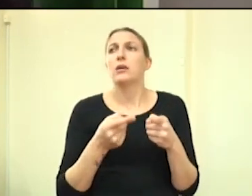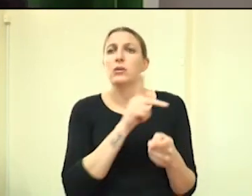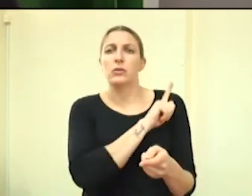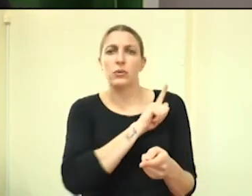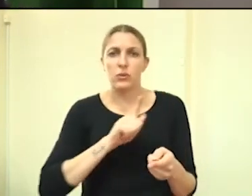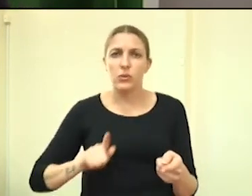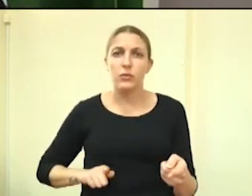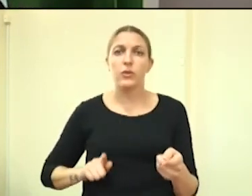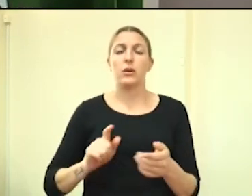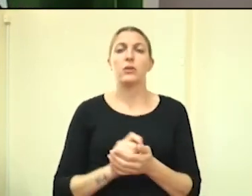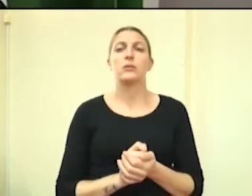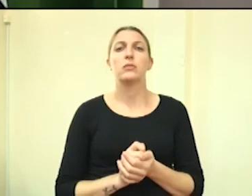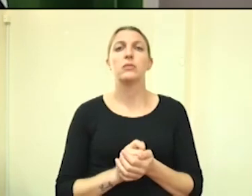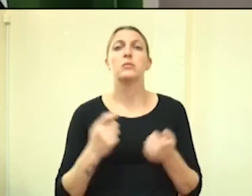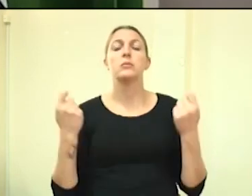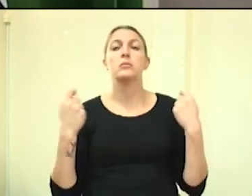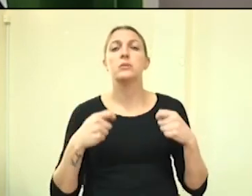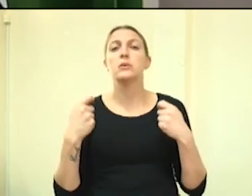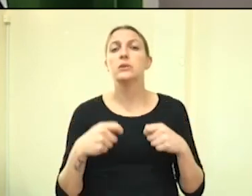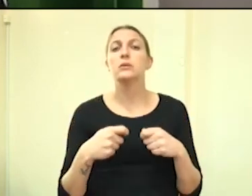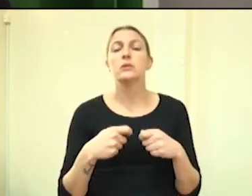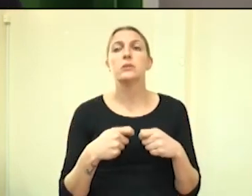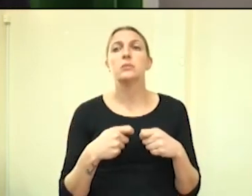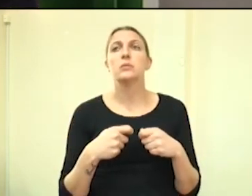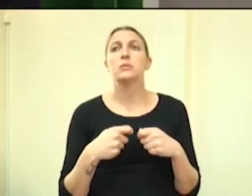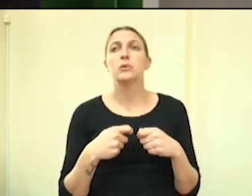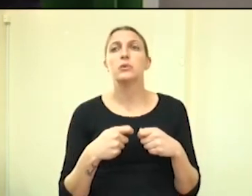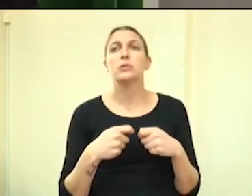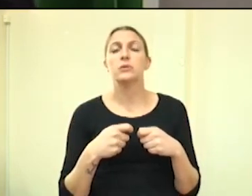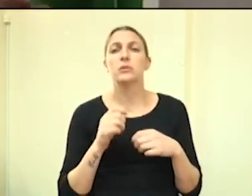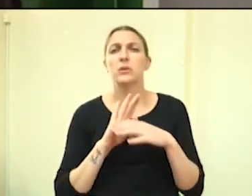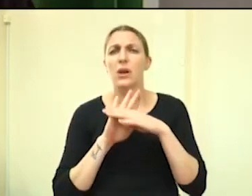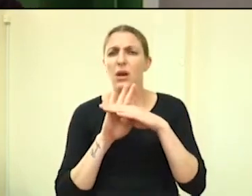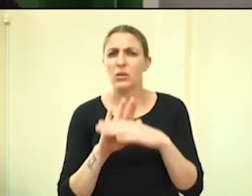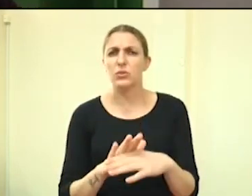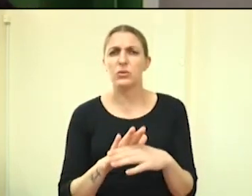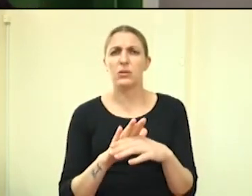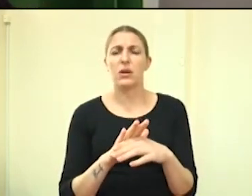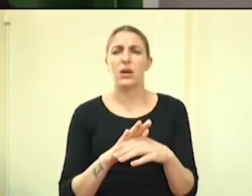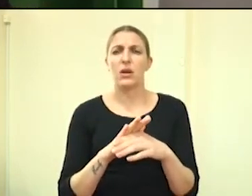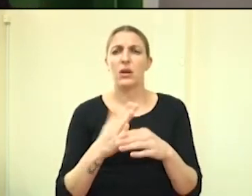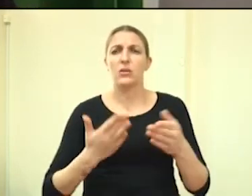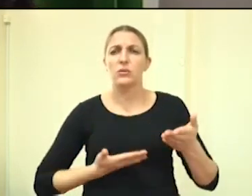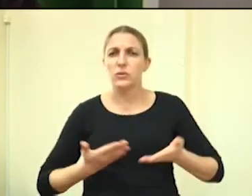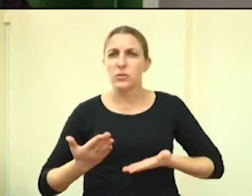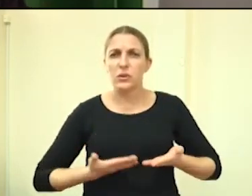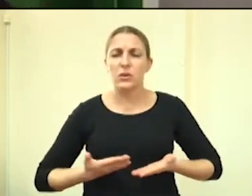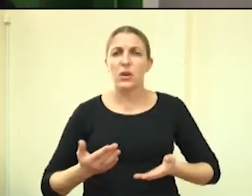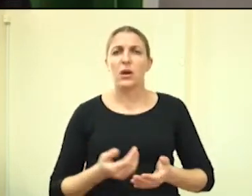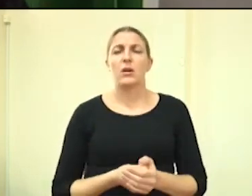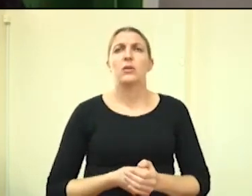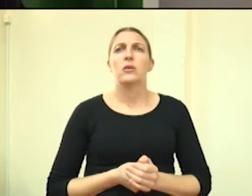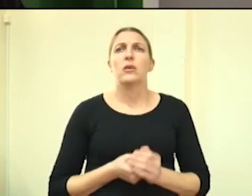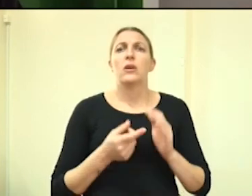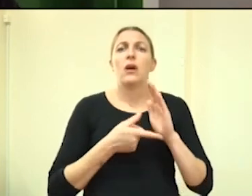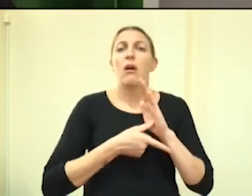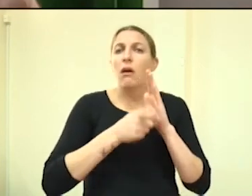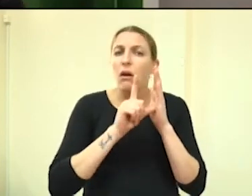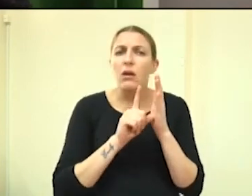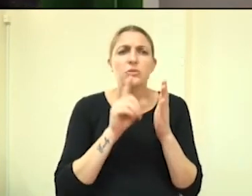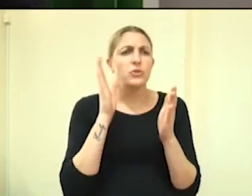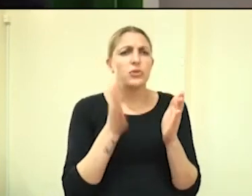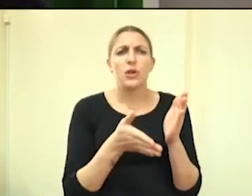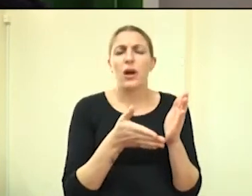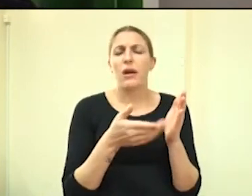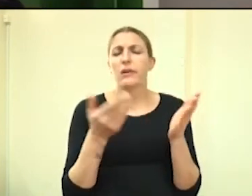que favorece os funcionários, não vai vir nunca. A gente sabe que é só para os seus. Antes era assim e continua.